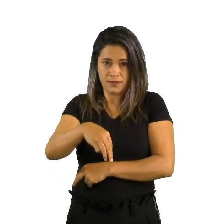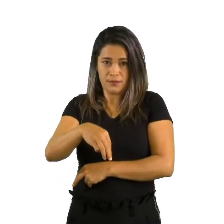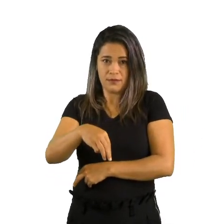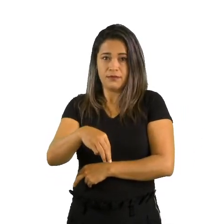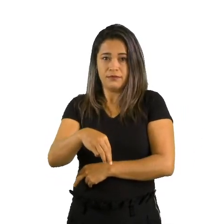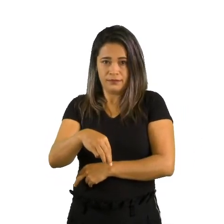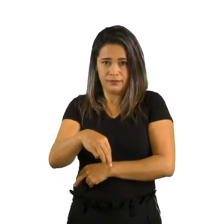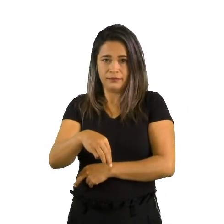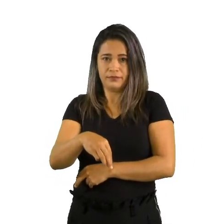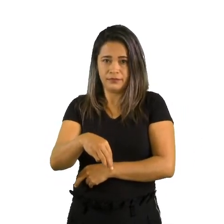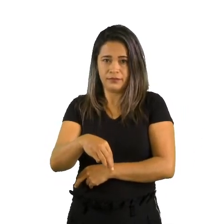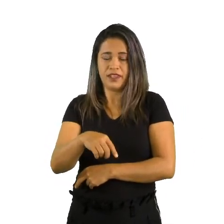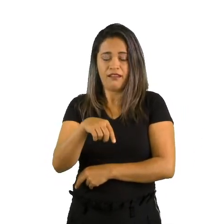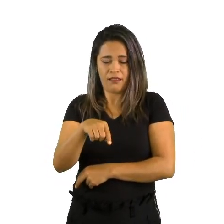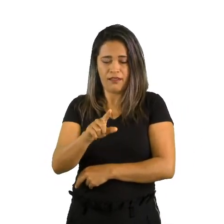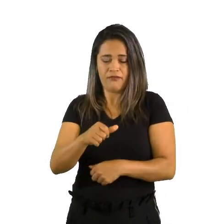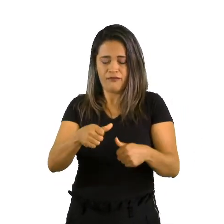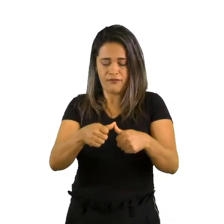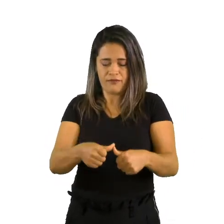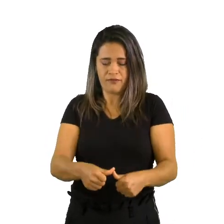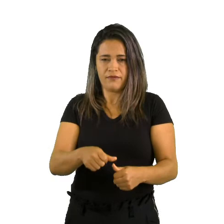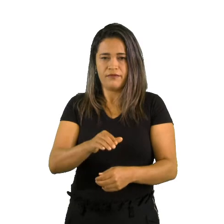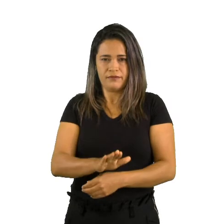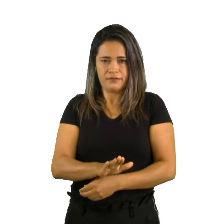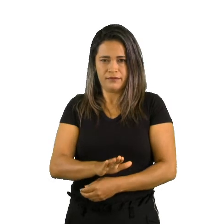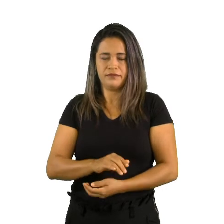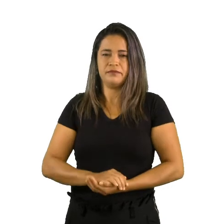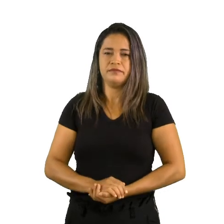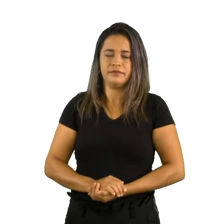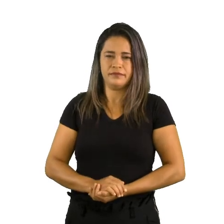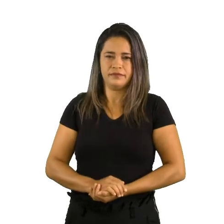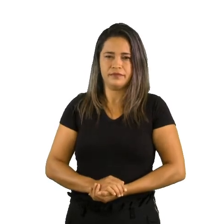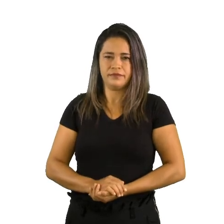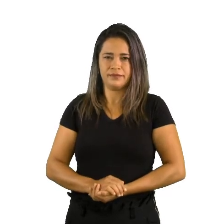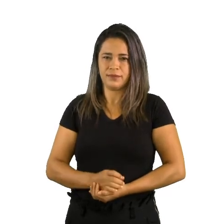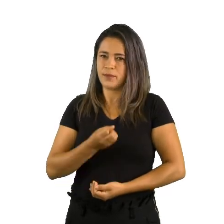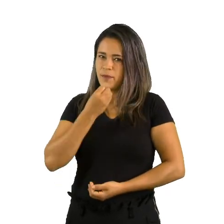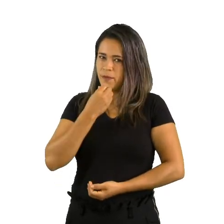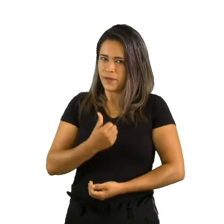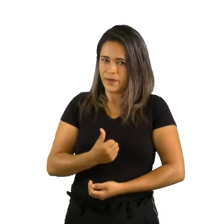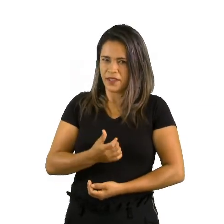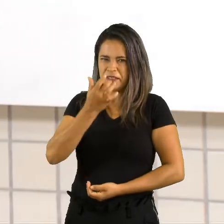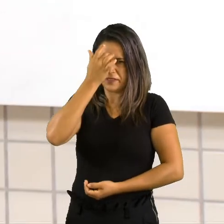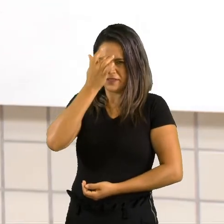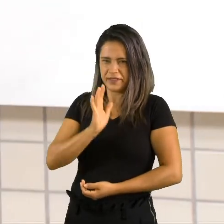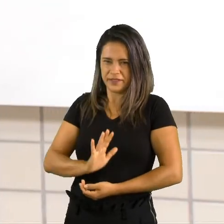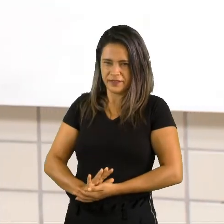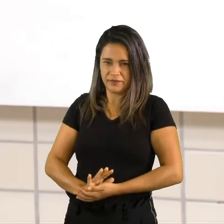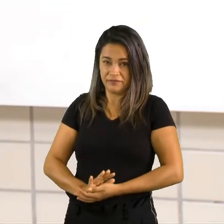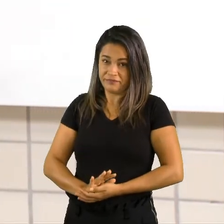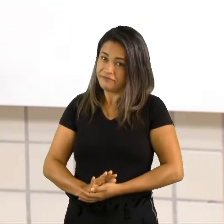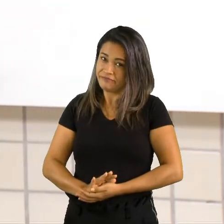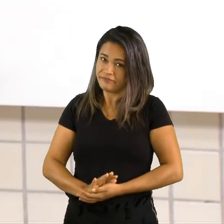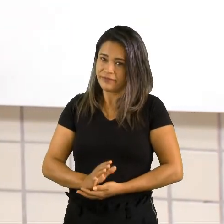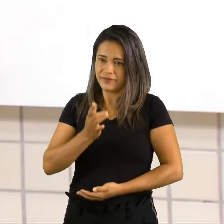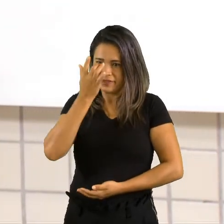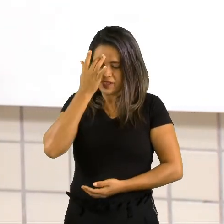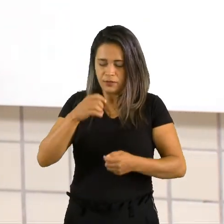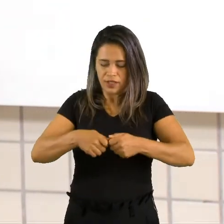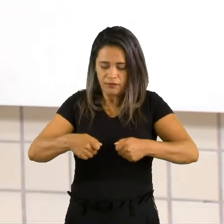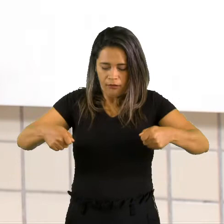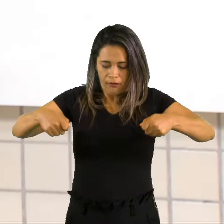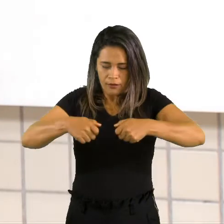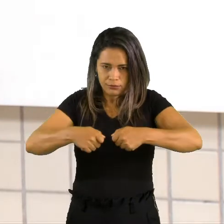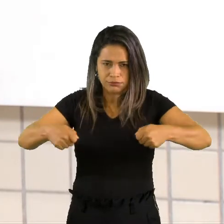fica exatamente ali onde nós marcamos. Ok, pessoal? Bom, fácil, né? Fácil porque nós fomos aumentando,